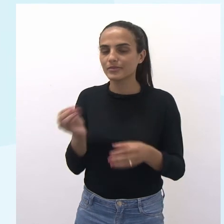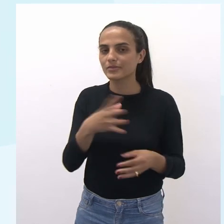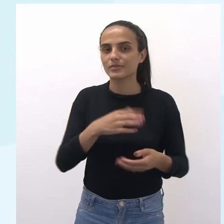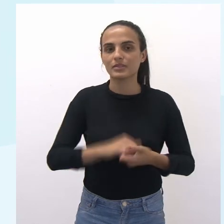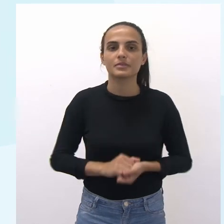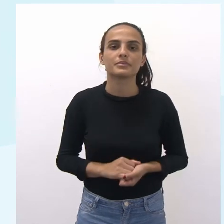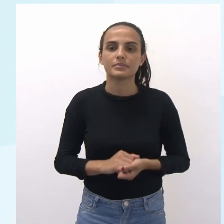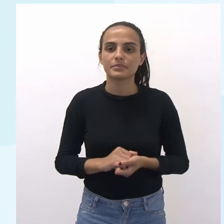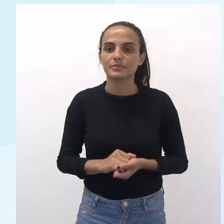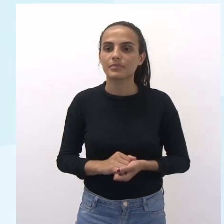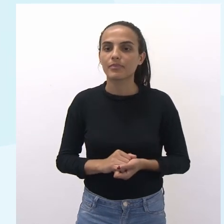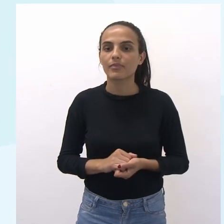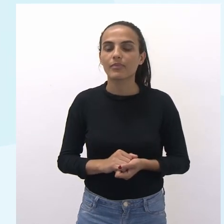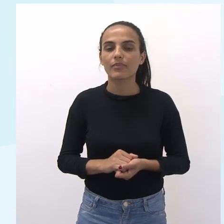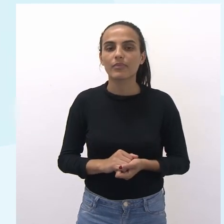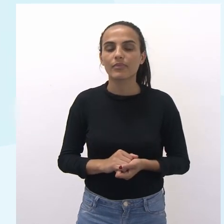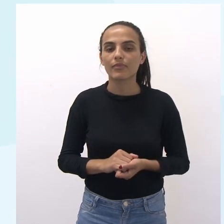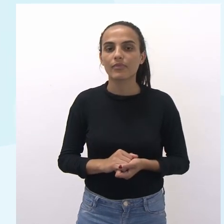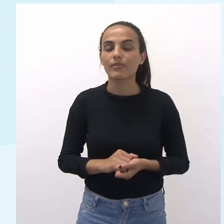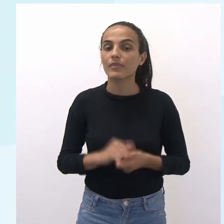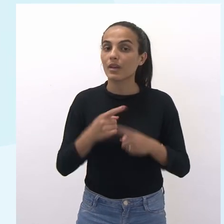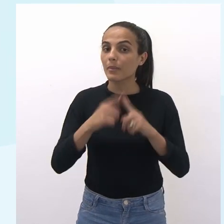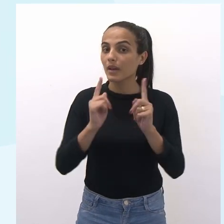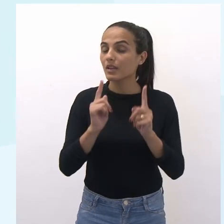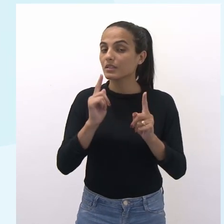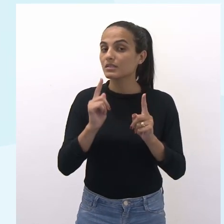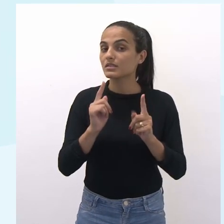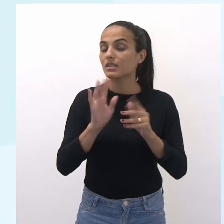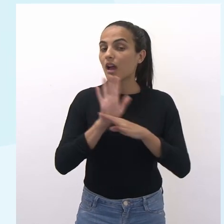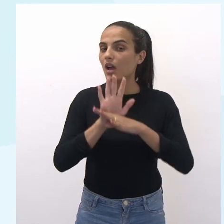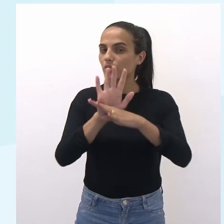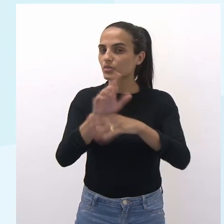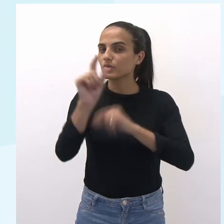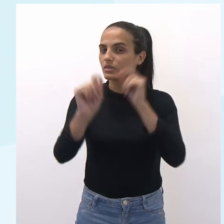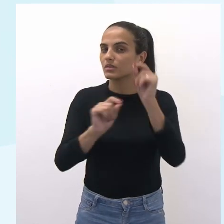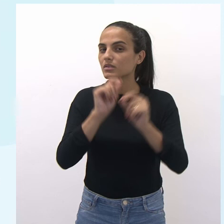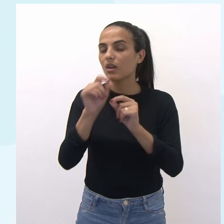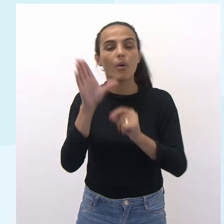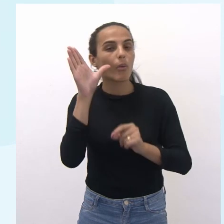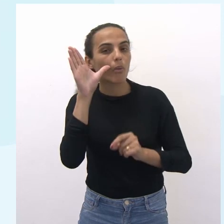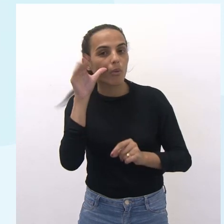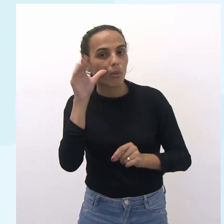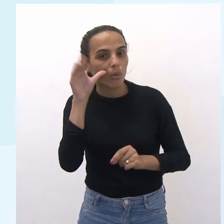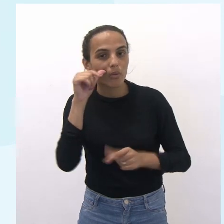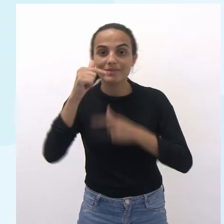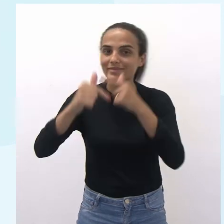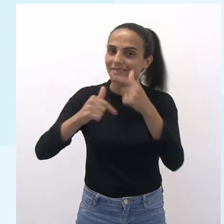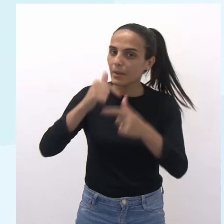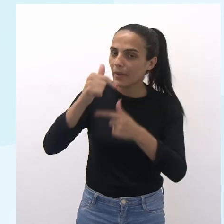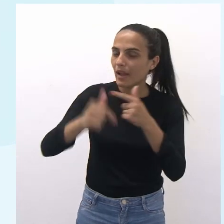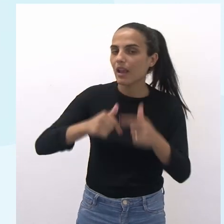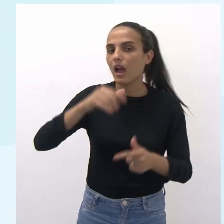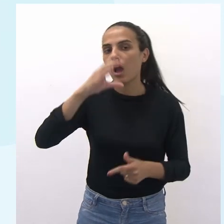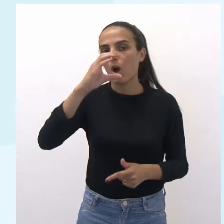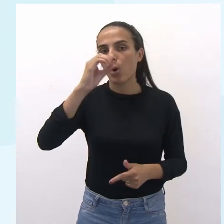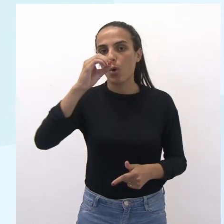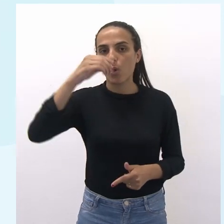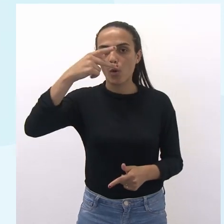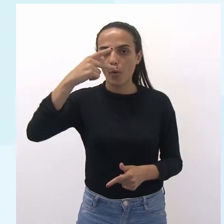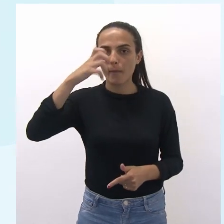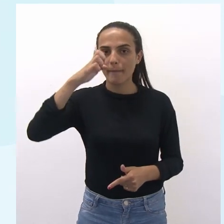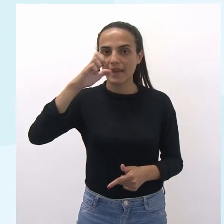uma macrocompetência, mas possibilita também curiosidade, trabalhar a competência, no caso, curiosidade